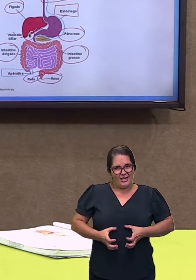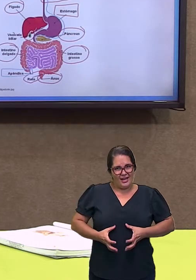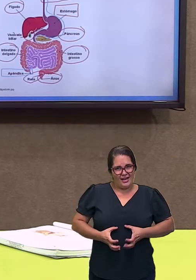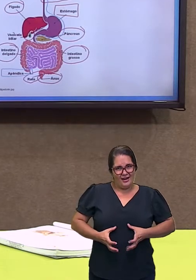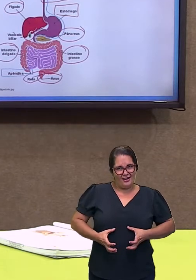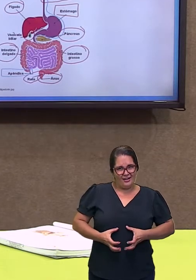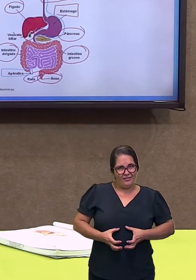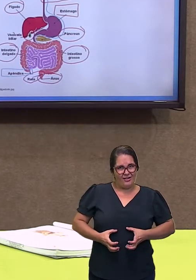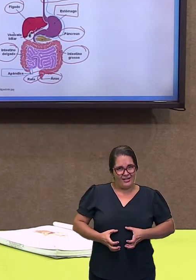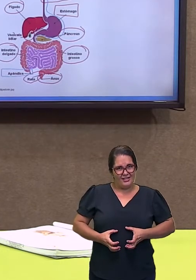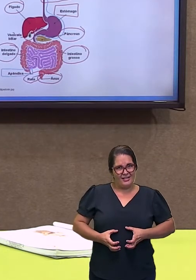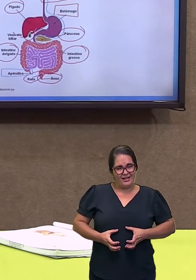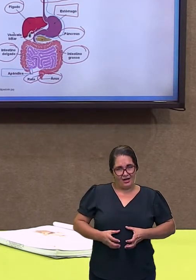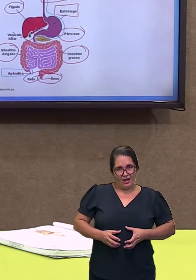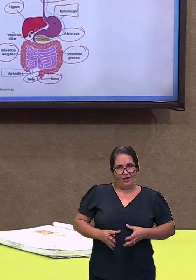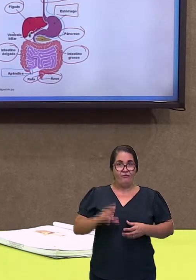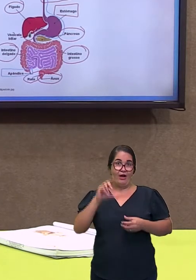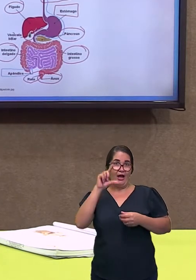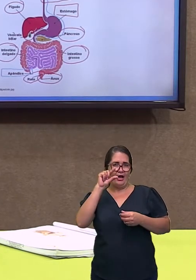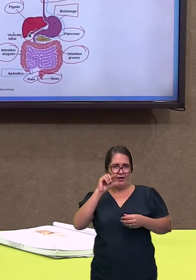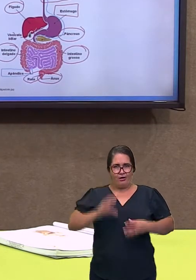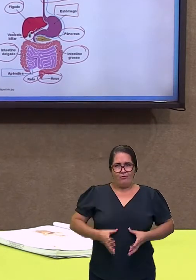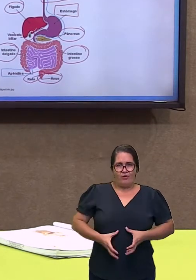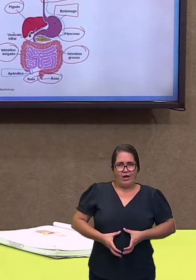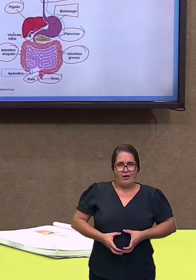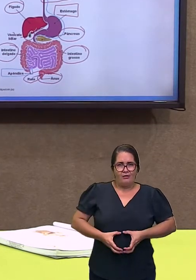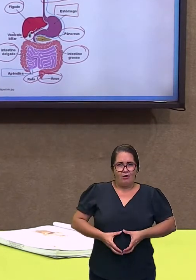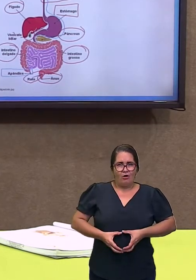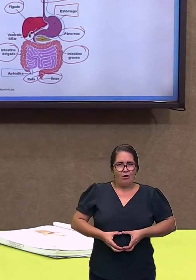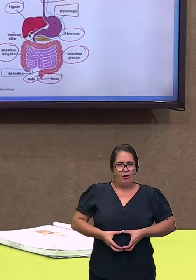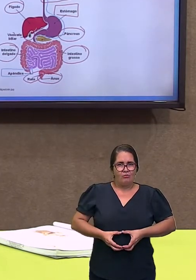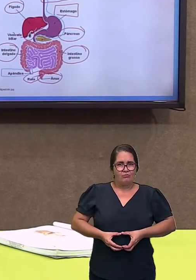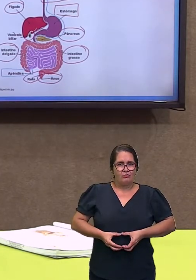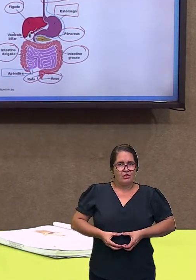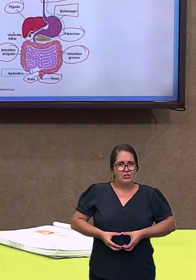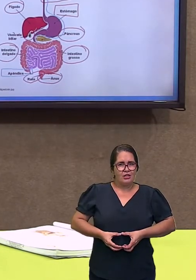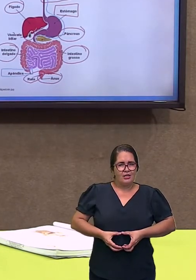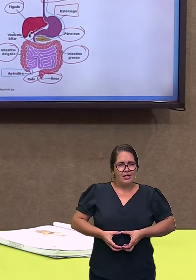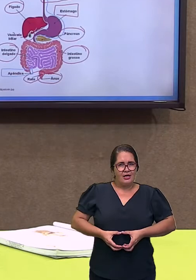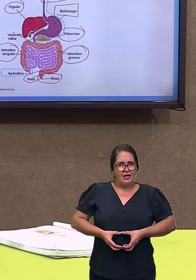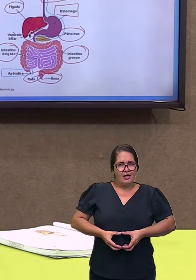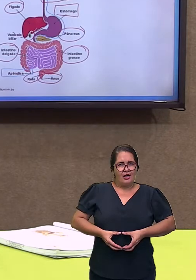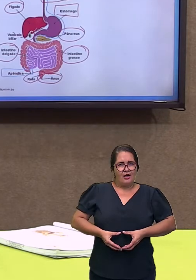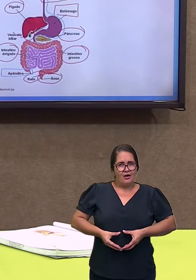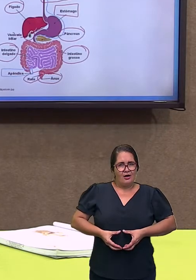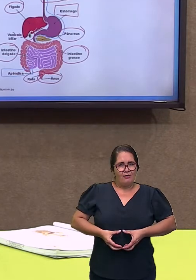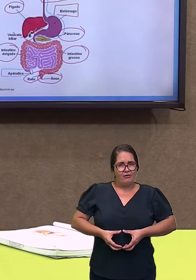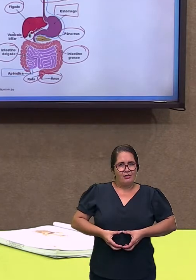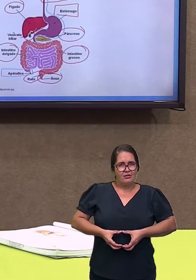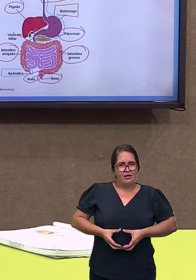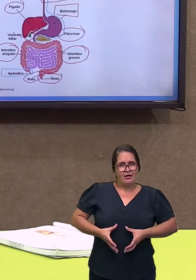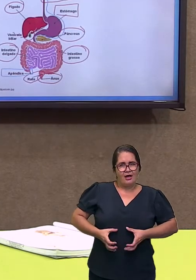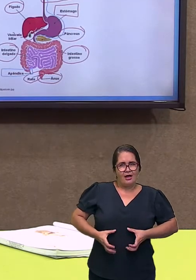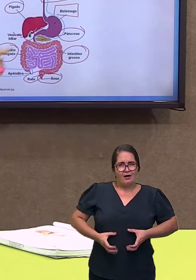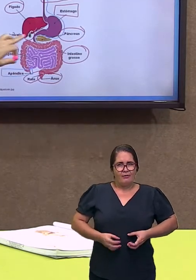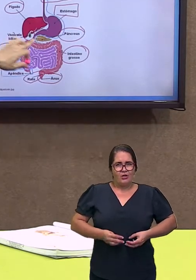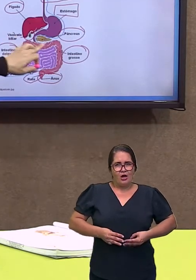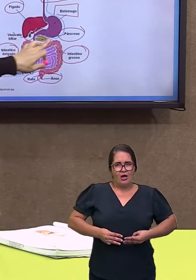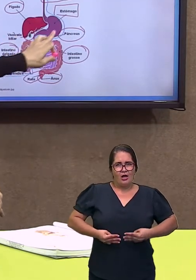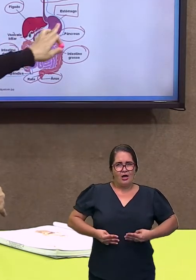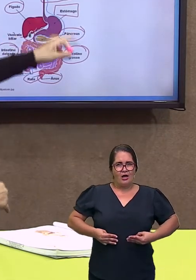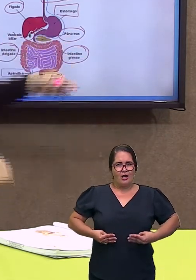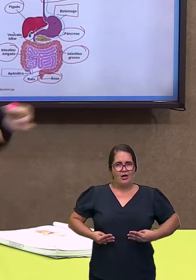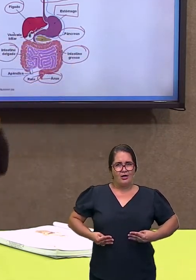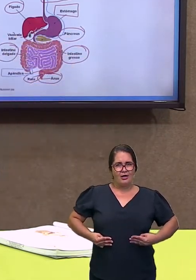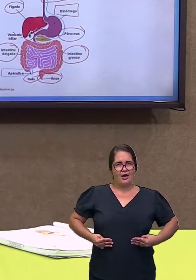vai achatá-la ao meio e vamos tentar modelar mesmo, puxar um pouco mais. Percebem que ele é um